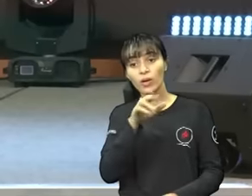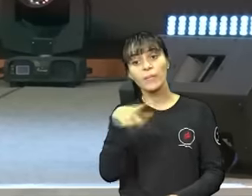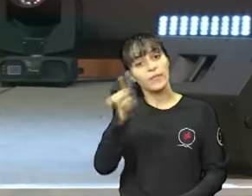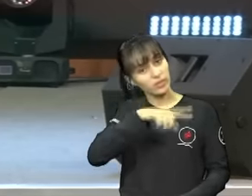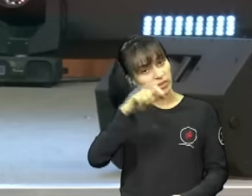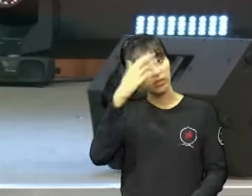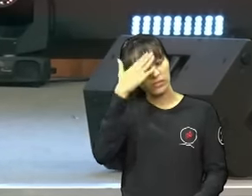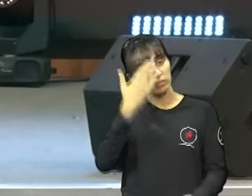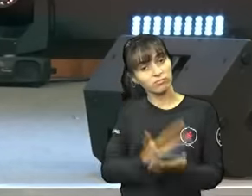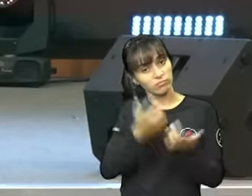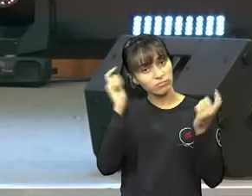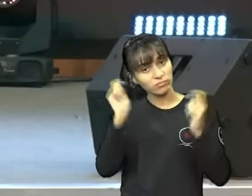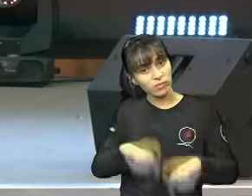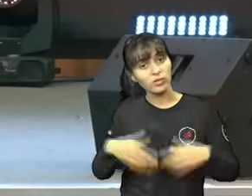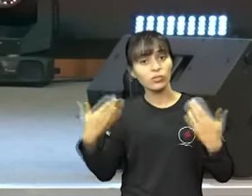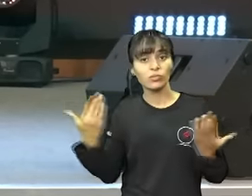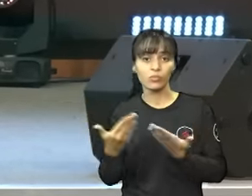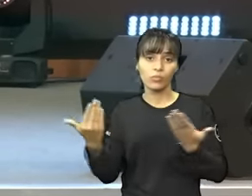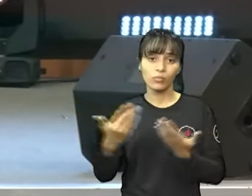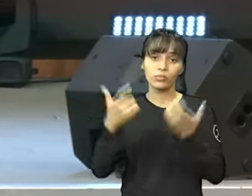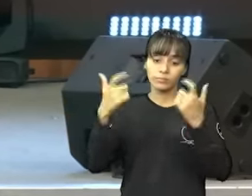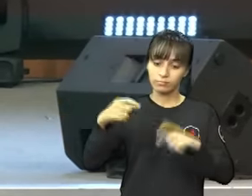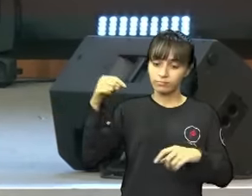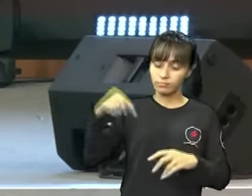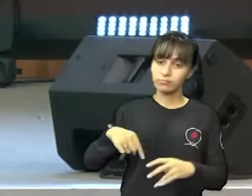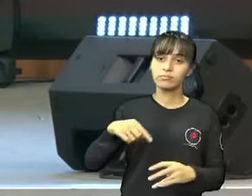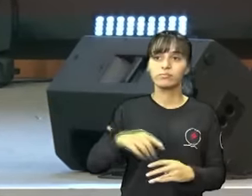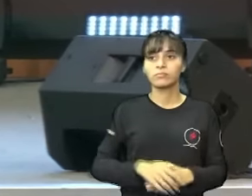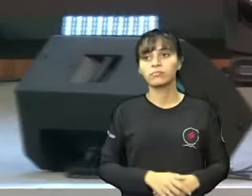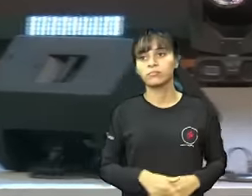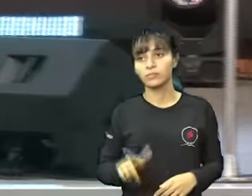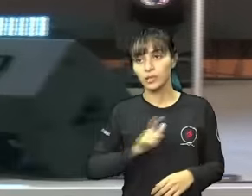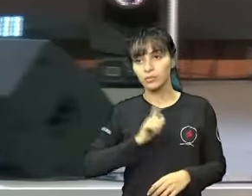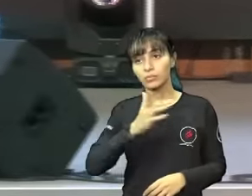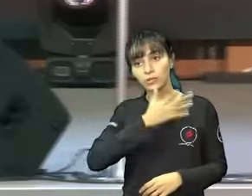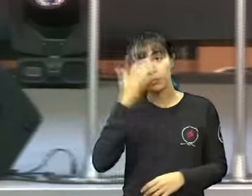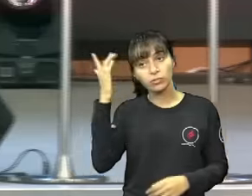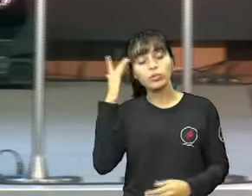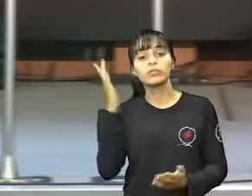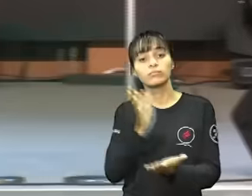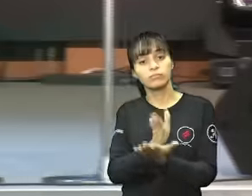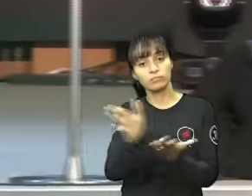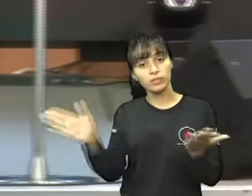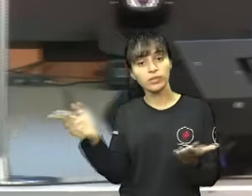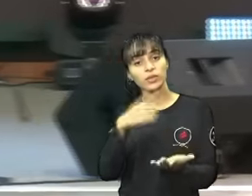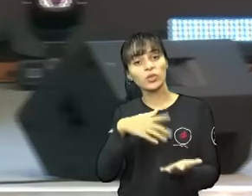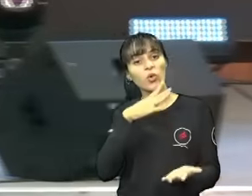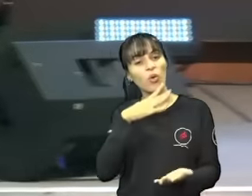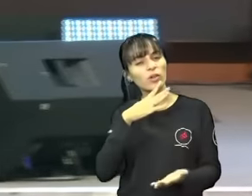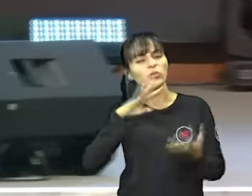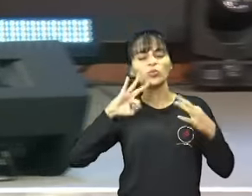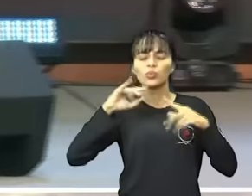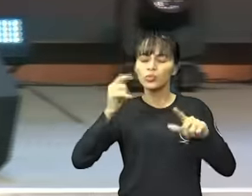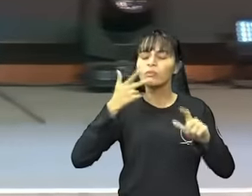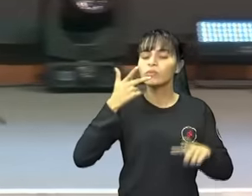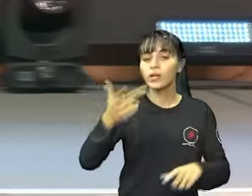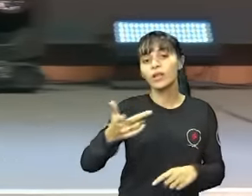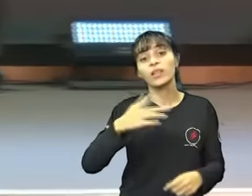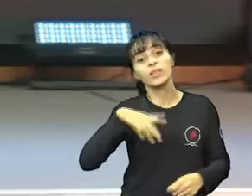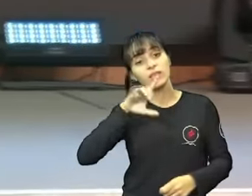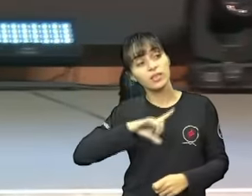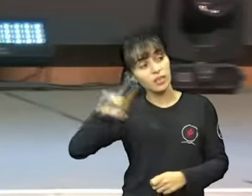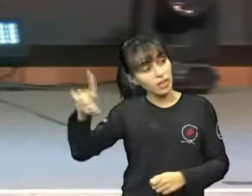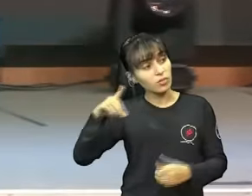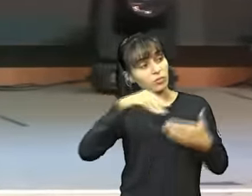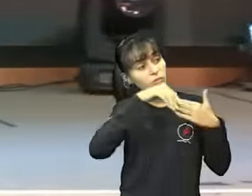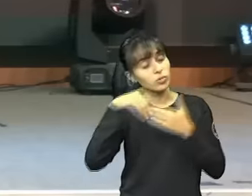pode crer e hoje aqui neste lugar aqui tem pessoas afastadas do evangelho que conhece tudo que eu falei Deus me trouxe aqui